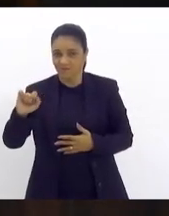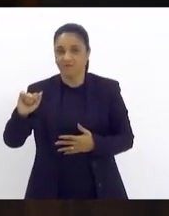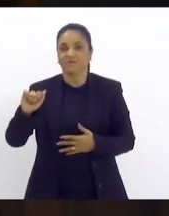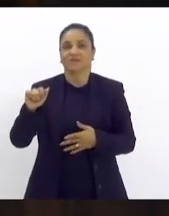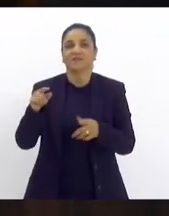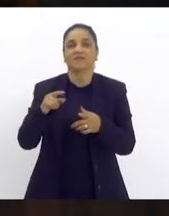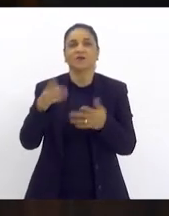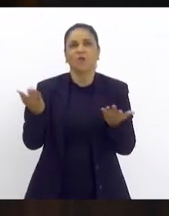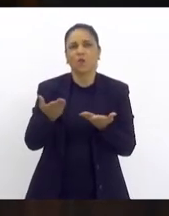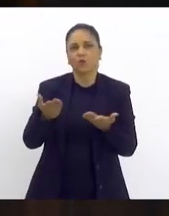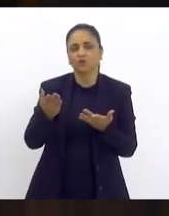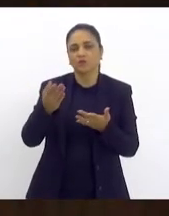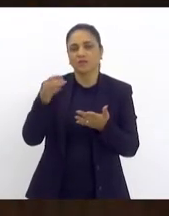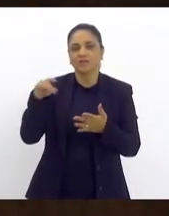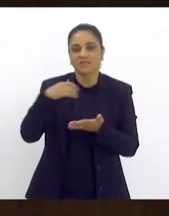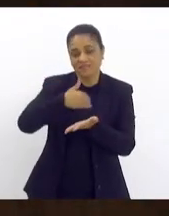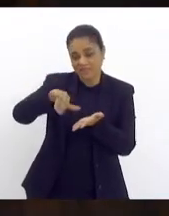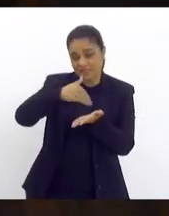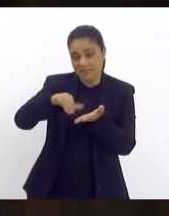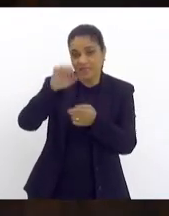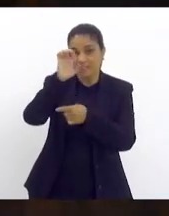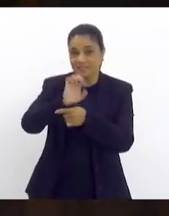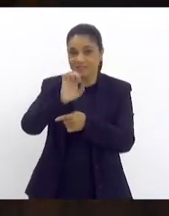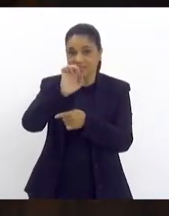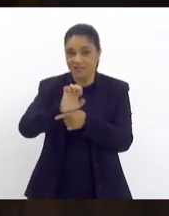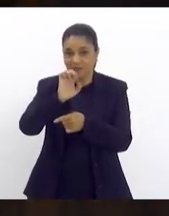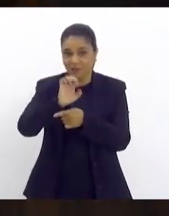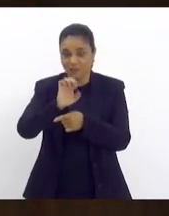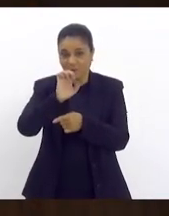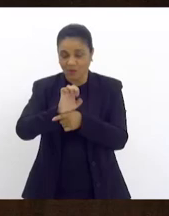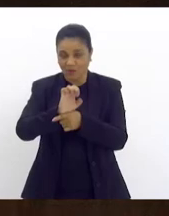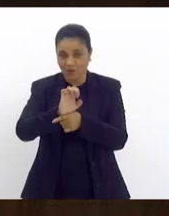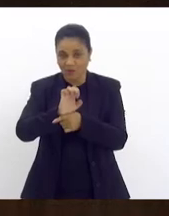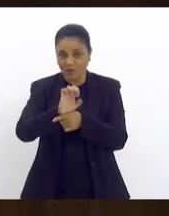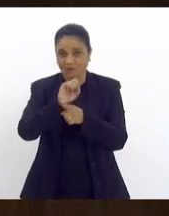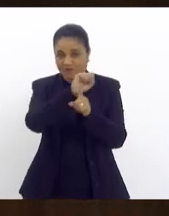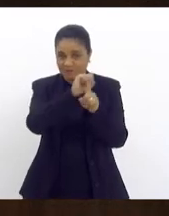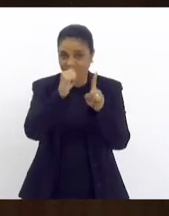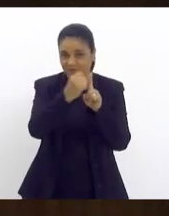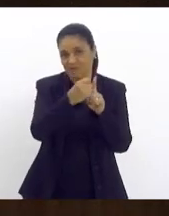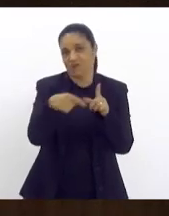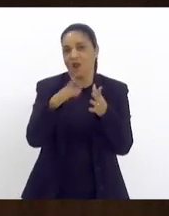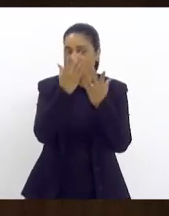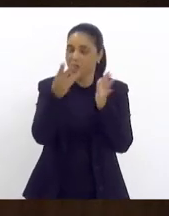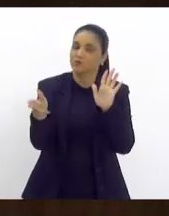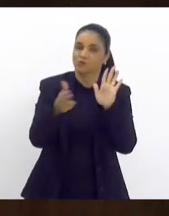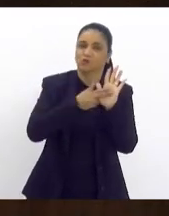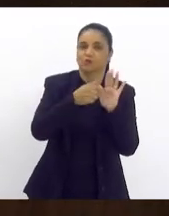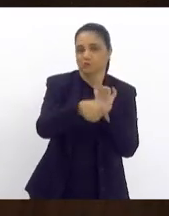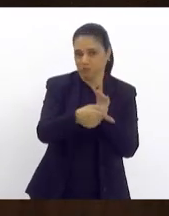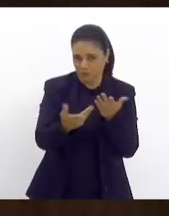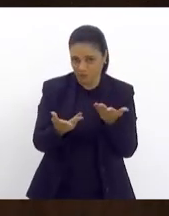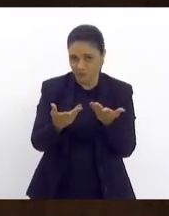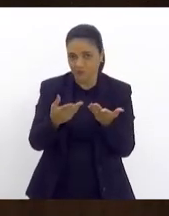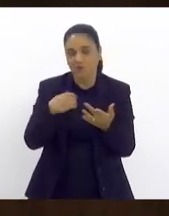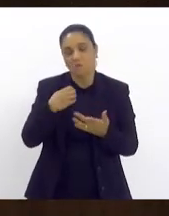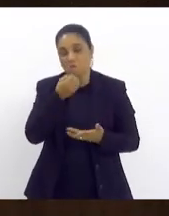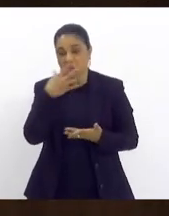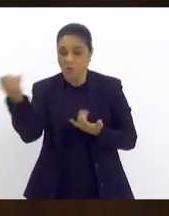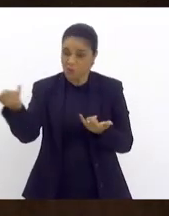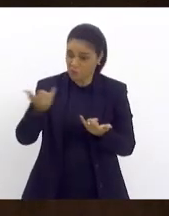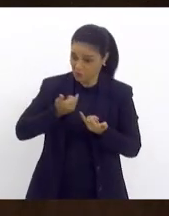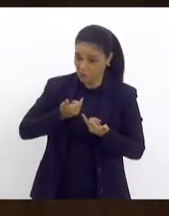Estadual de assistência social ela ela assumir a secretaria saber a notícia